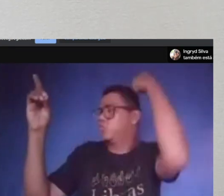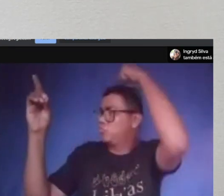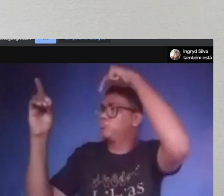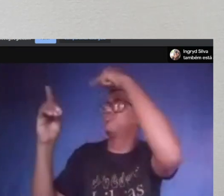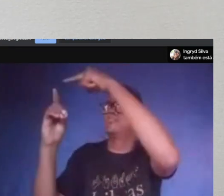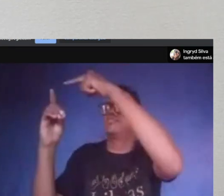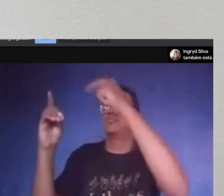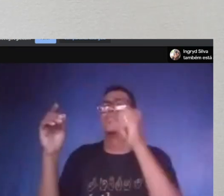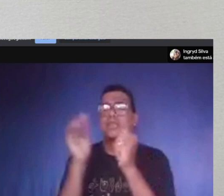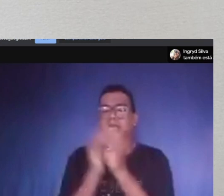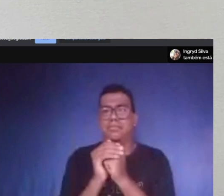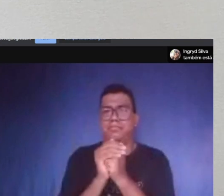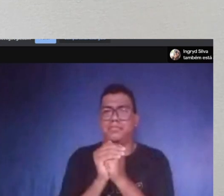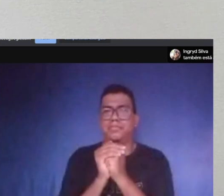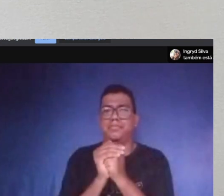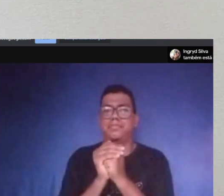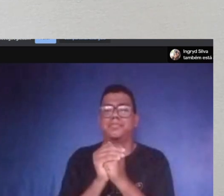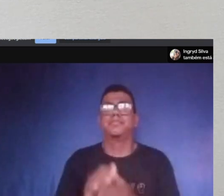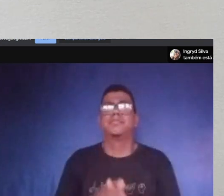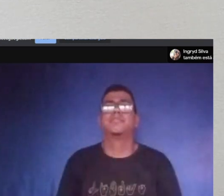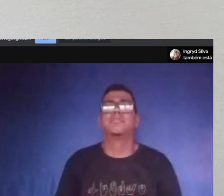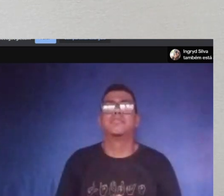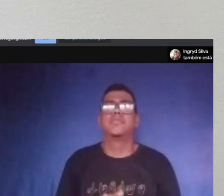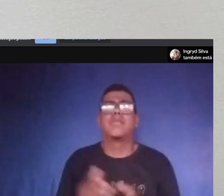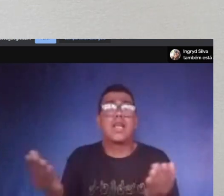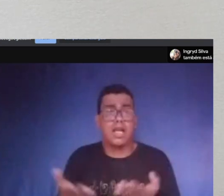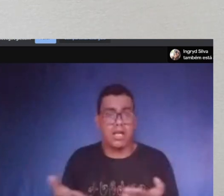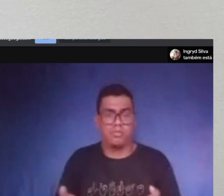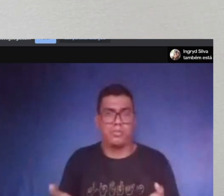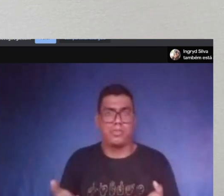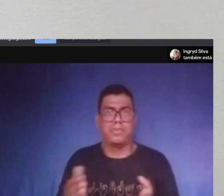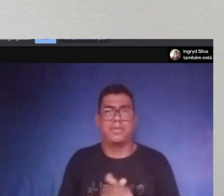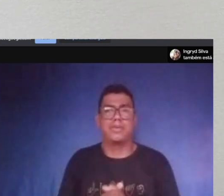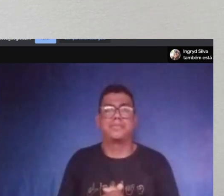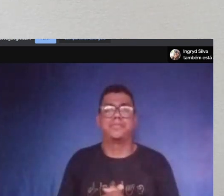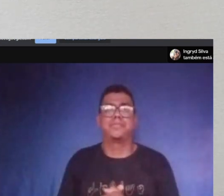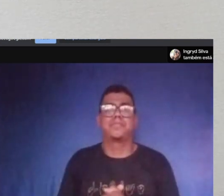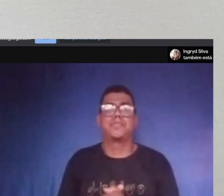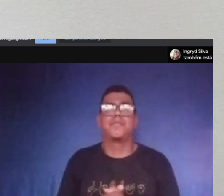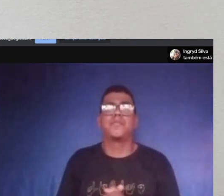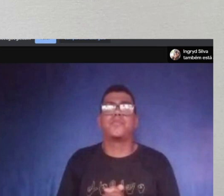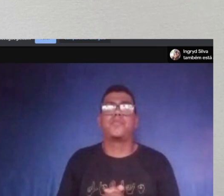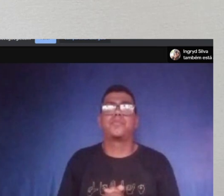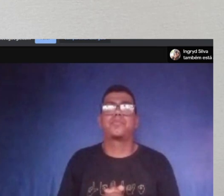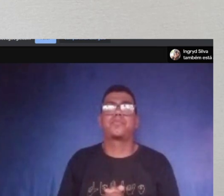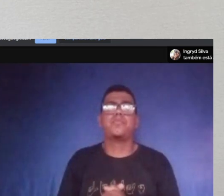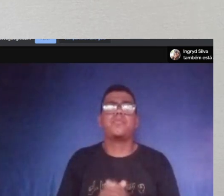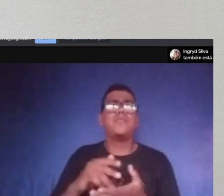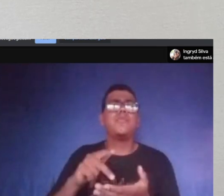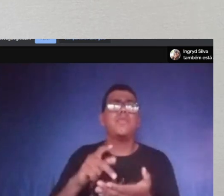confins da terra, Senhor. Essa é a nossa oração, agradecidos, no nome santo e no nome precioso de